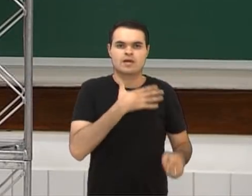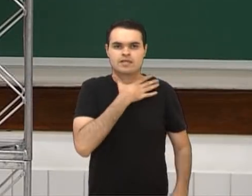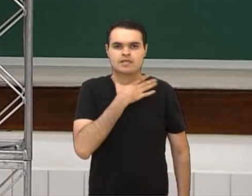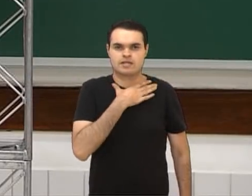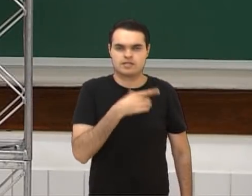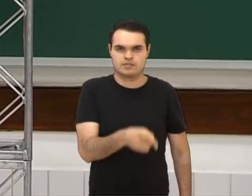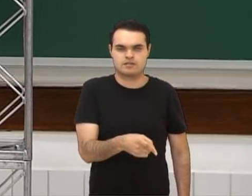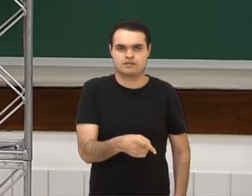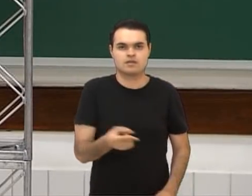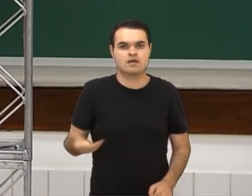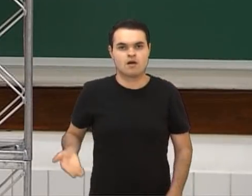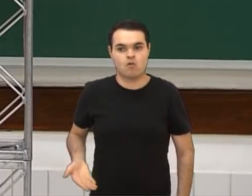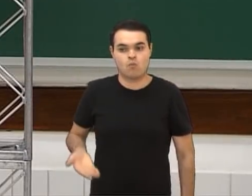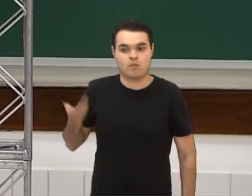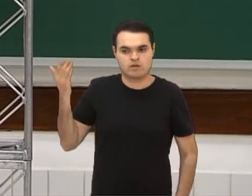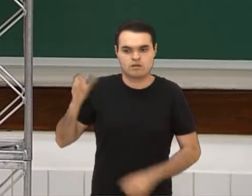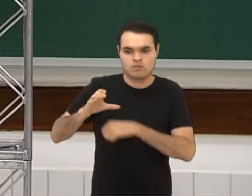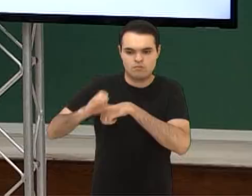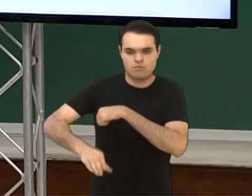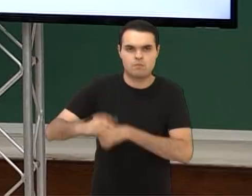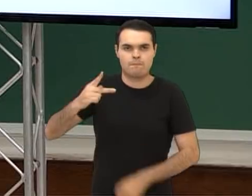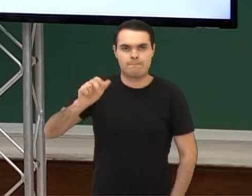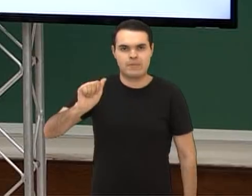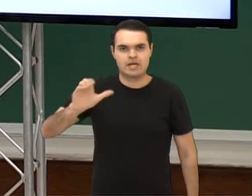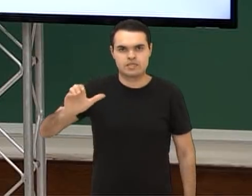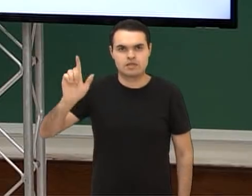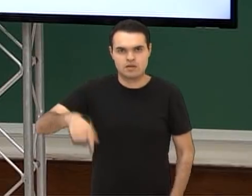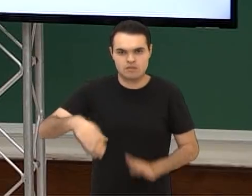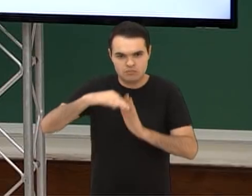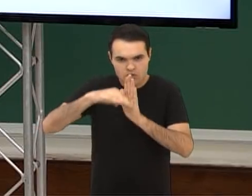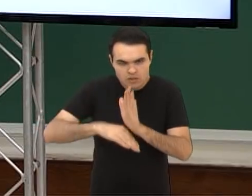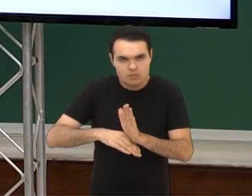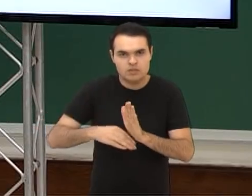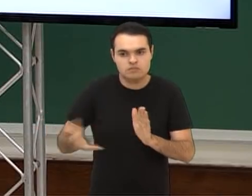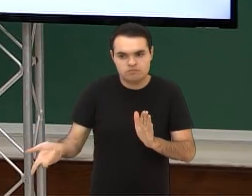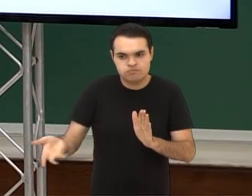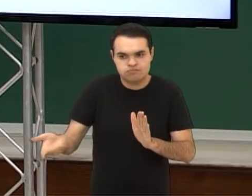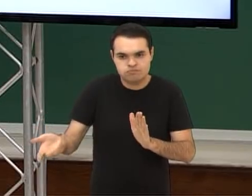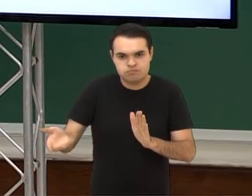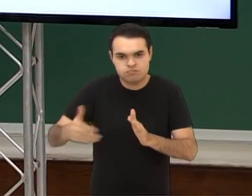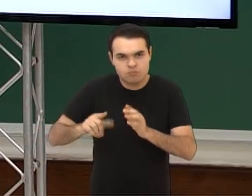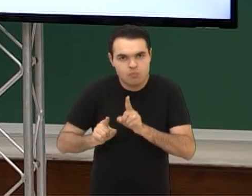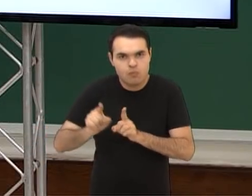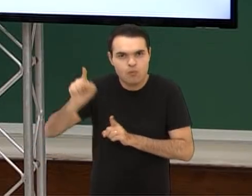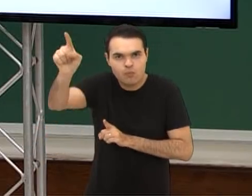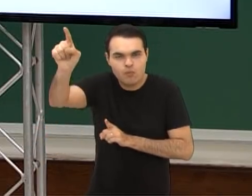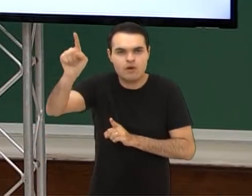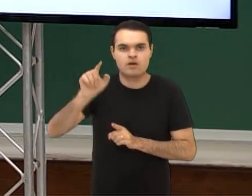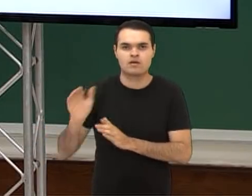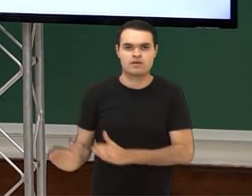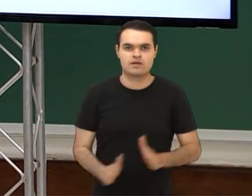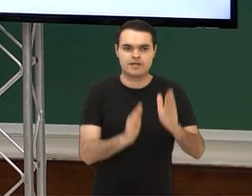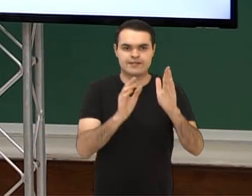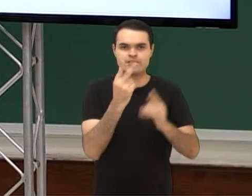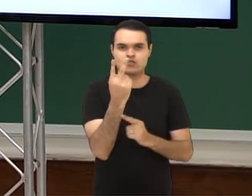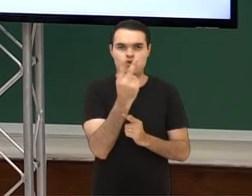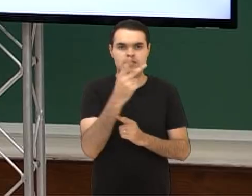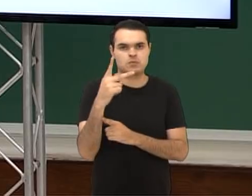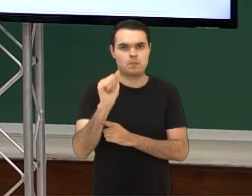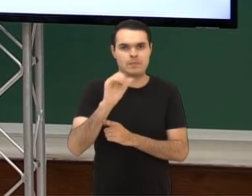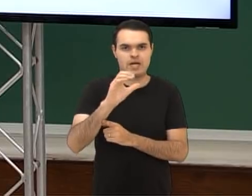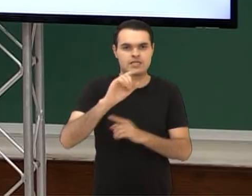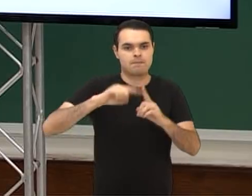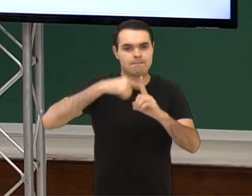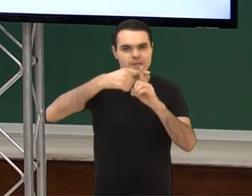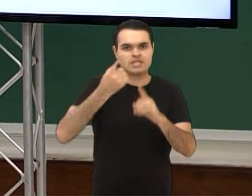elas, aumento de investimentos no PAC, o Programa de Aceleração do Crescimento. Foi a chamada fase 2 do PAC. Mais